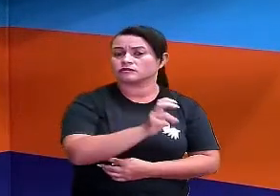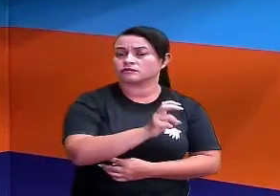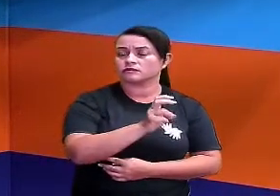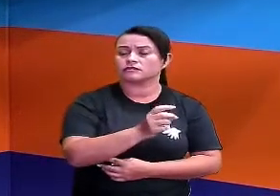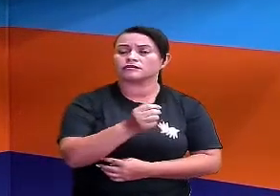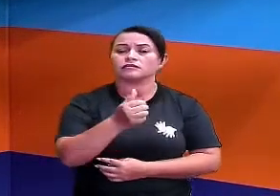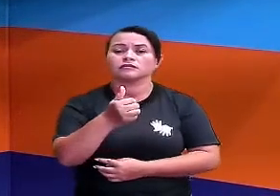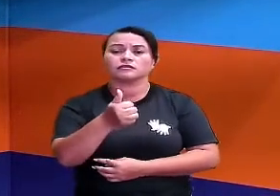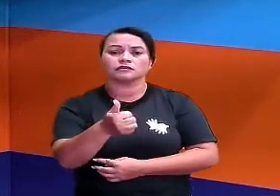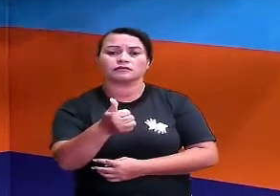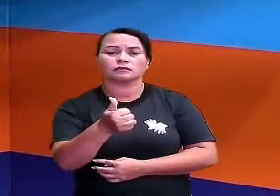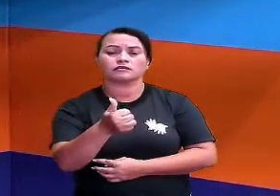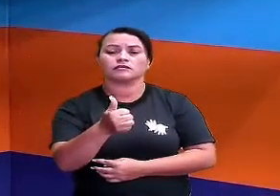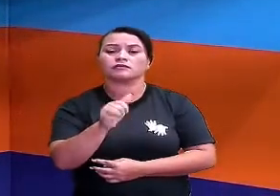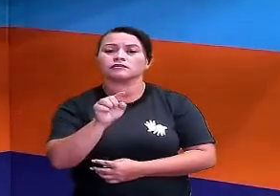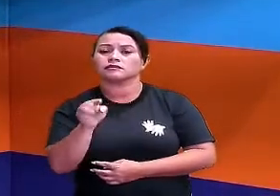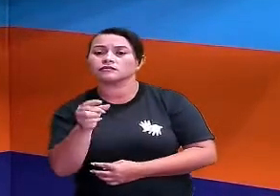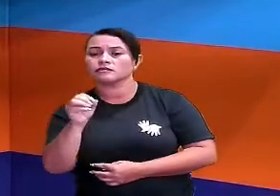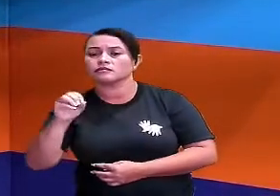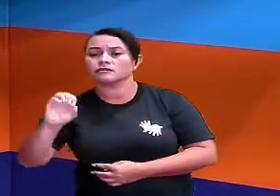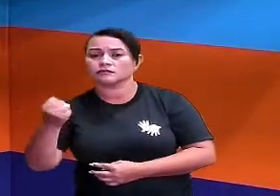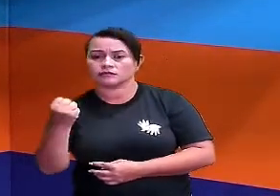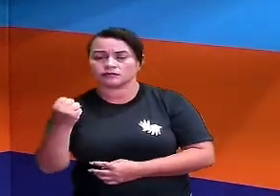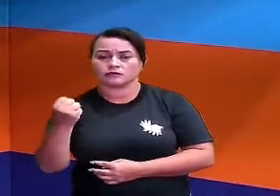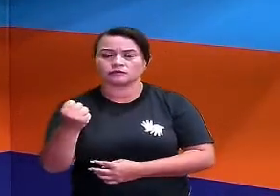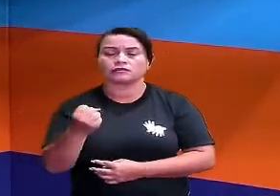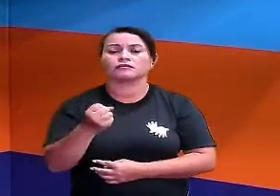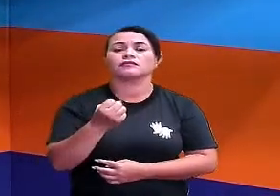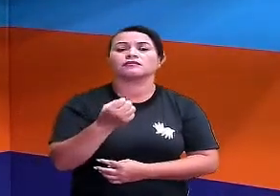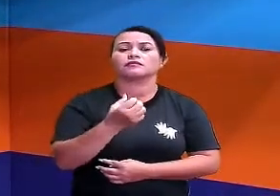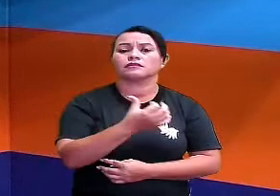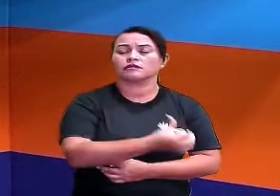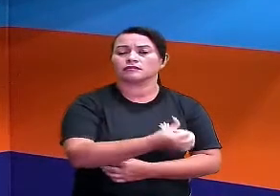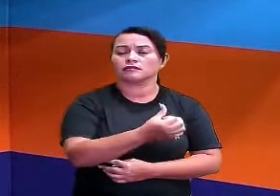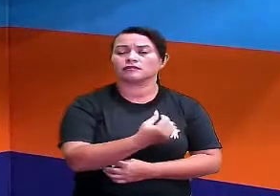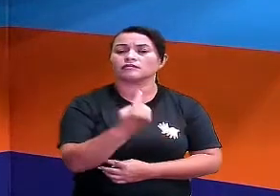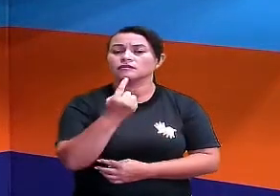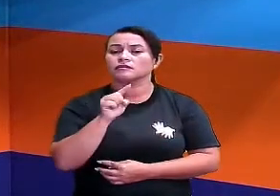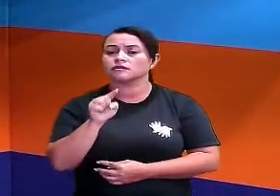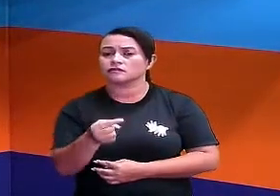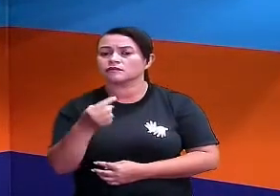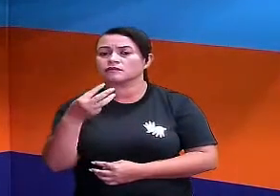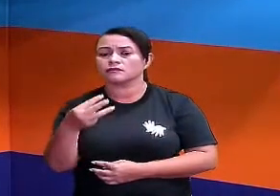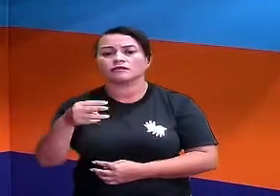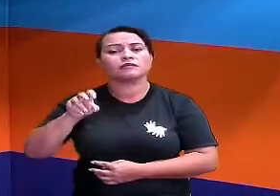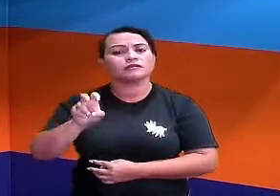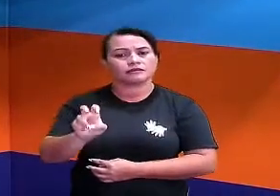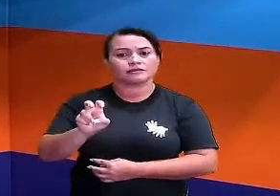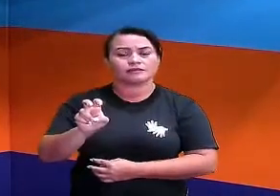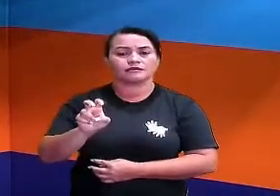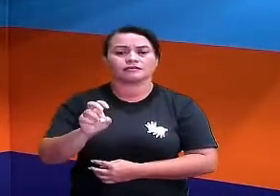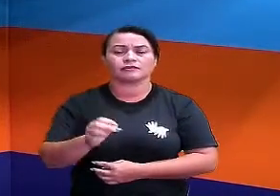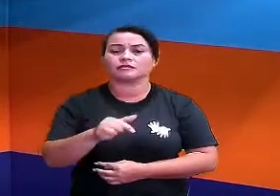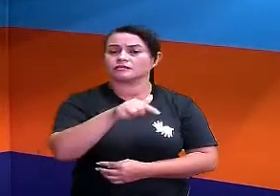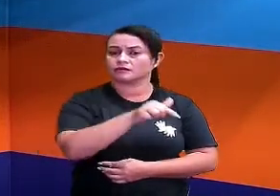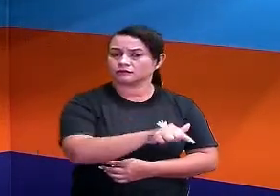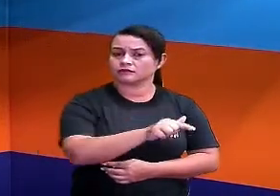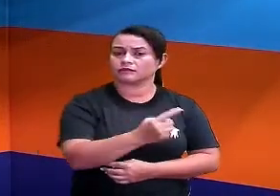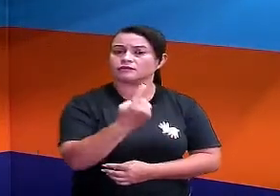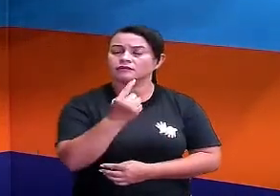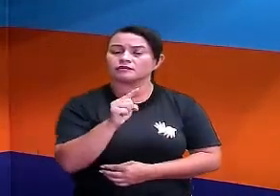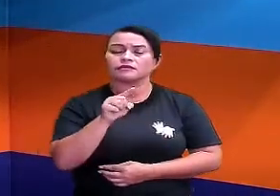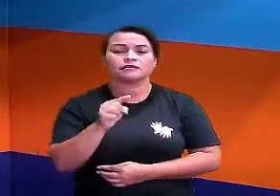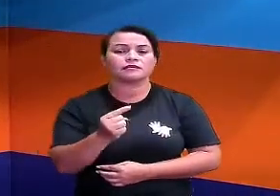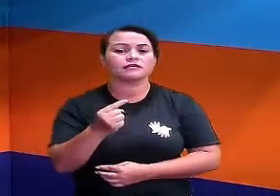consulta, 1,08 m. Sexta consulta, 1,35 m. Sétima